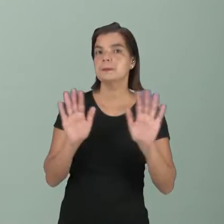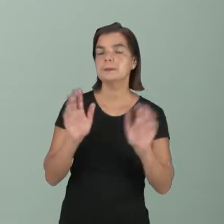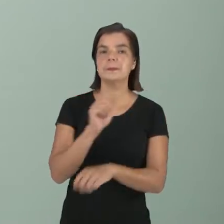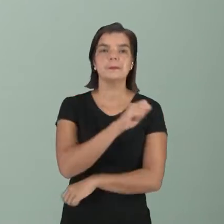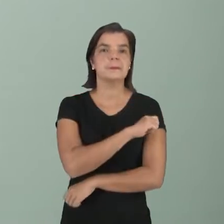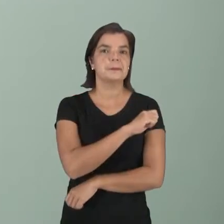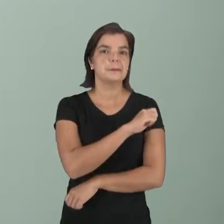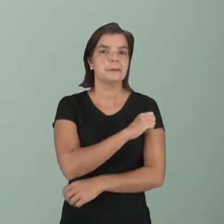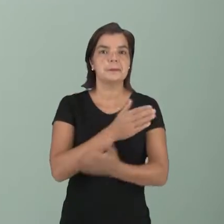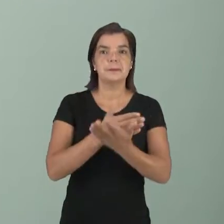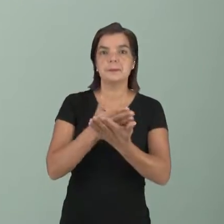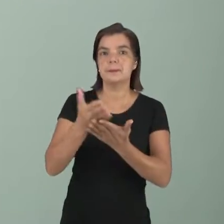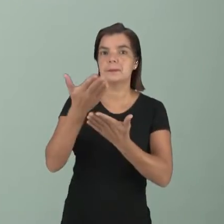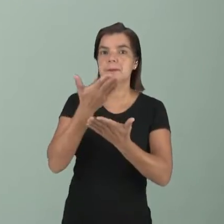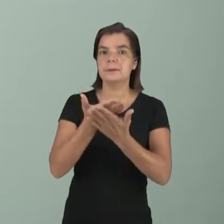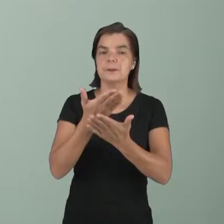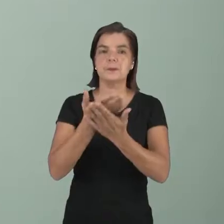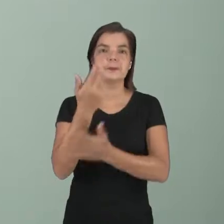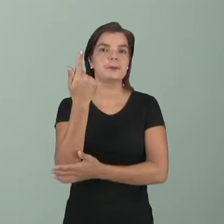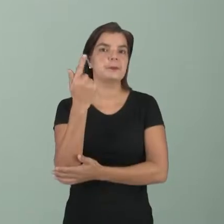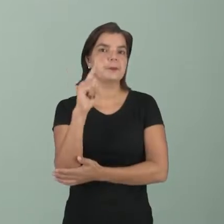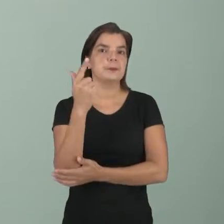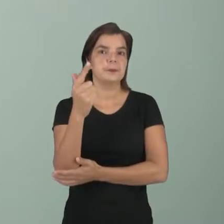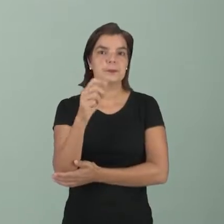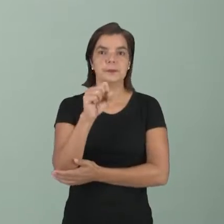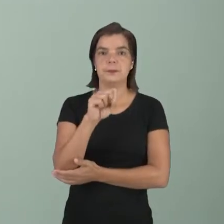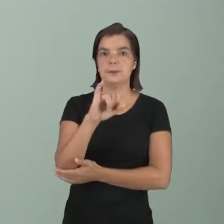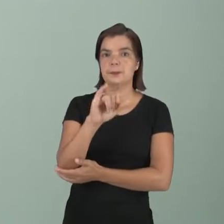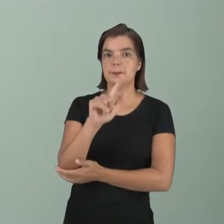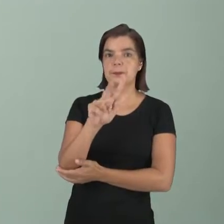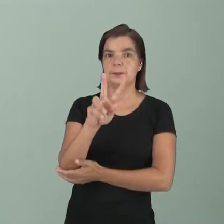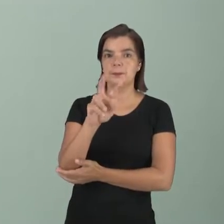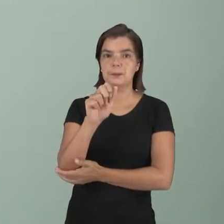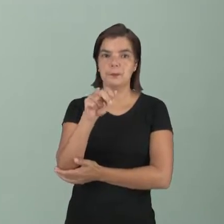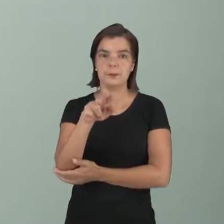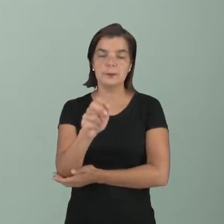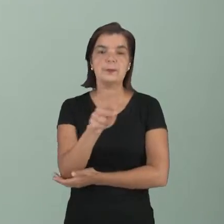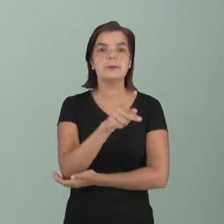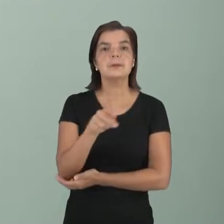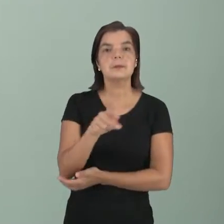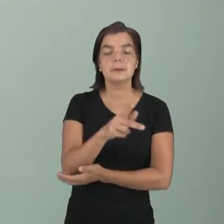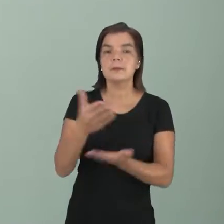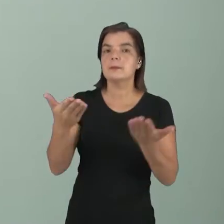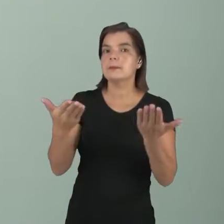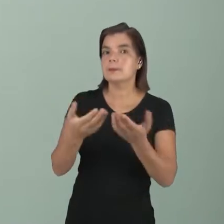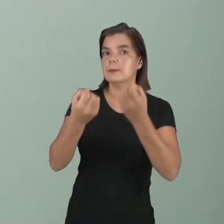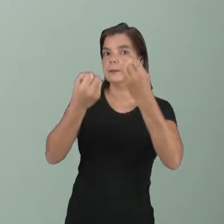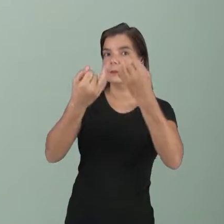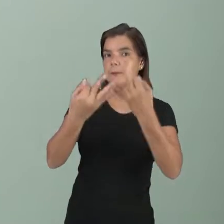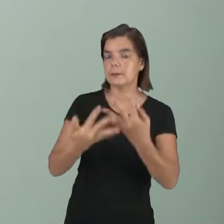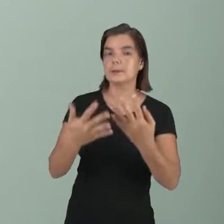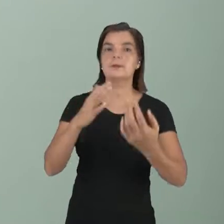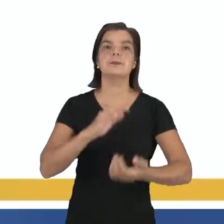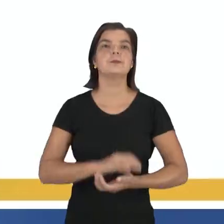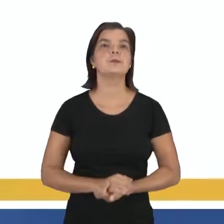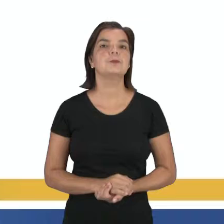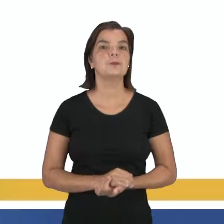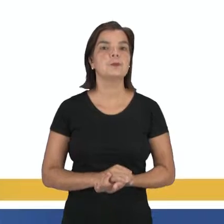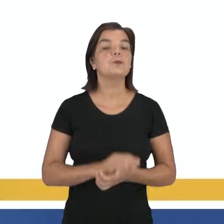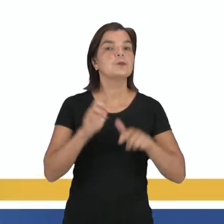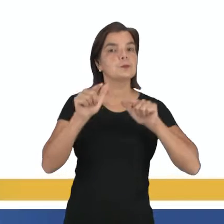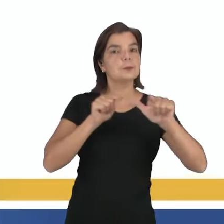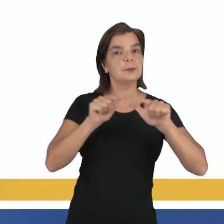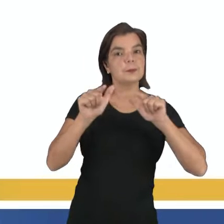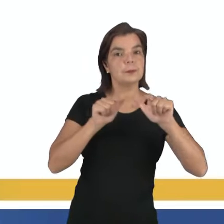Olá, alunos! Vamos iniciar mais uma aula de Geografia. Eu sou a professora Silvana e hoje nós vamos falar sobre o emprego e